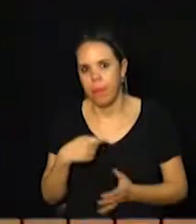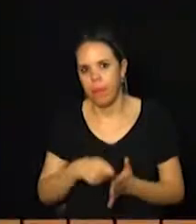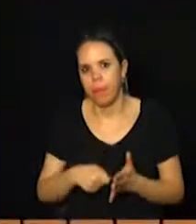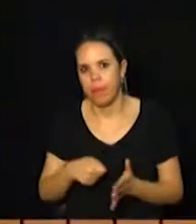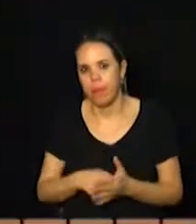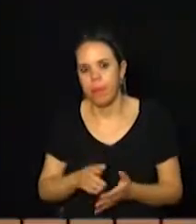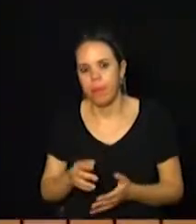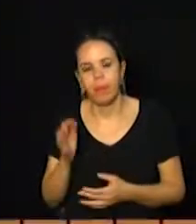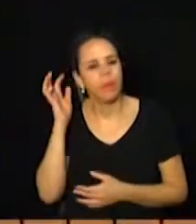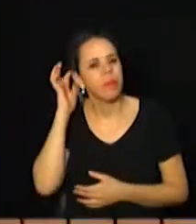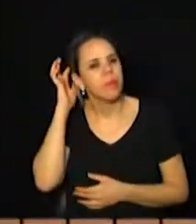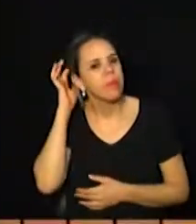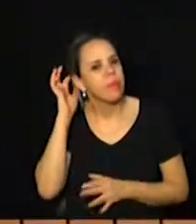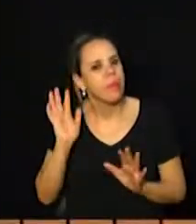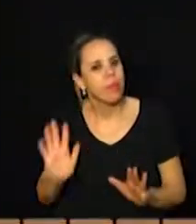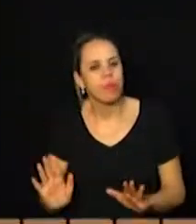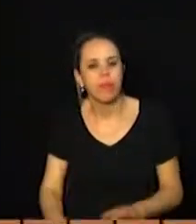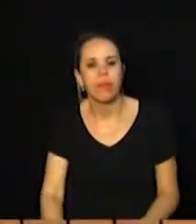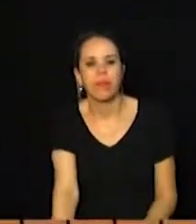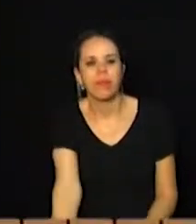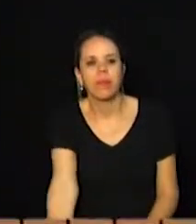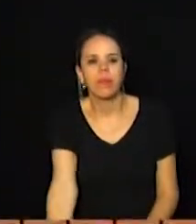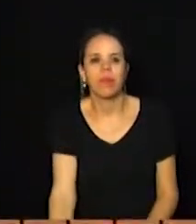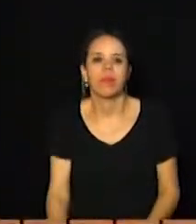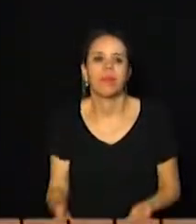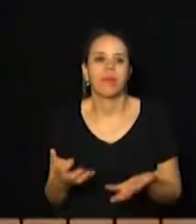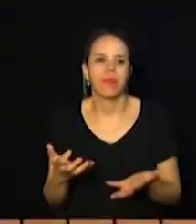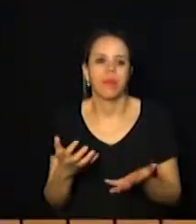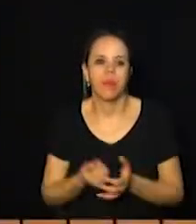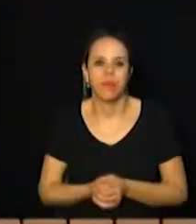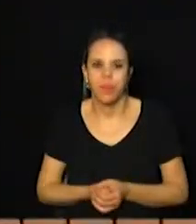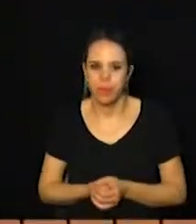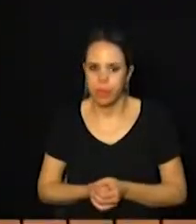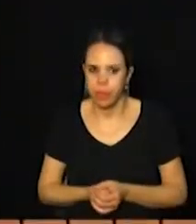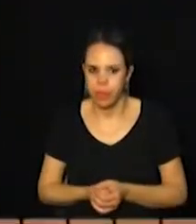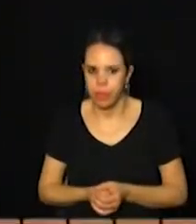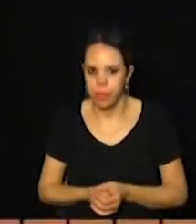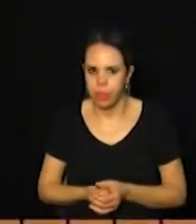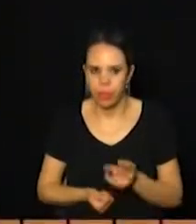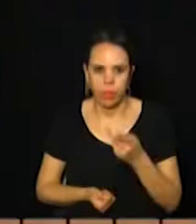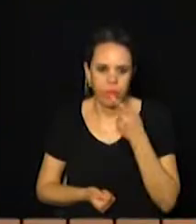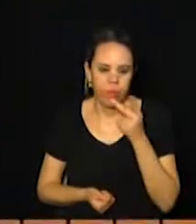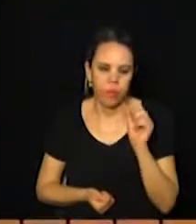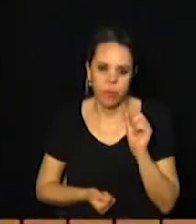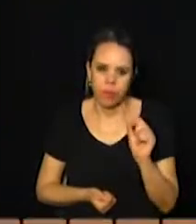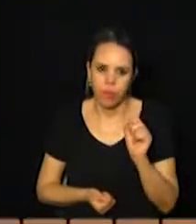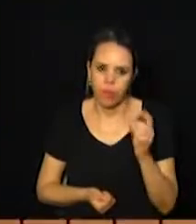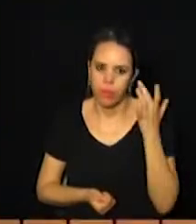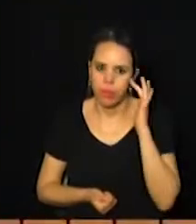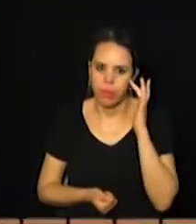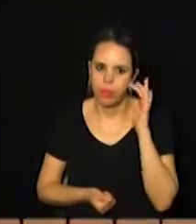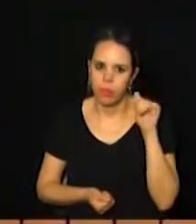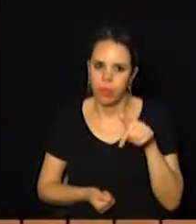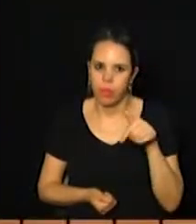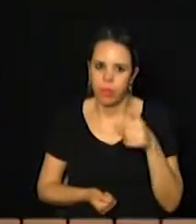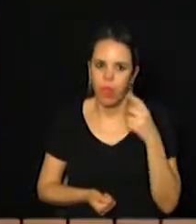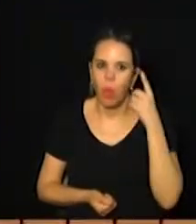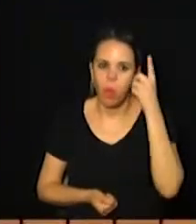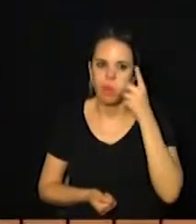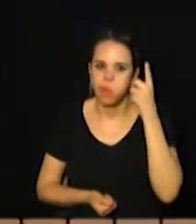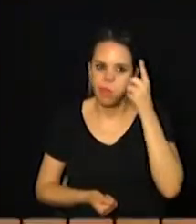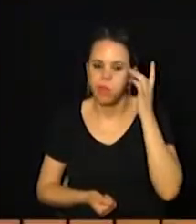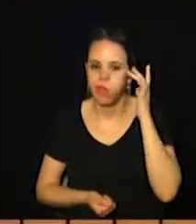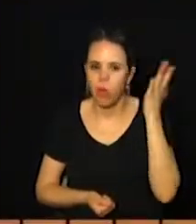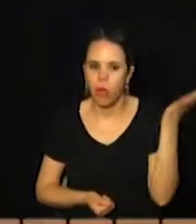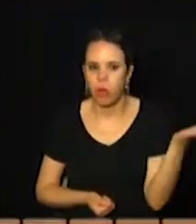luta Mas e o que eu queria é colocar aqui é o seguinte eu acho que esse deputado